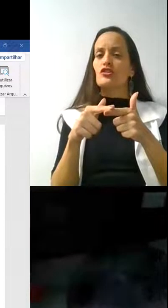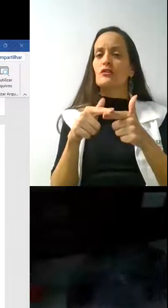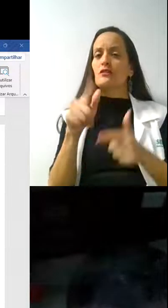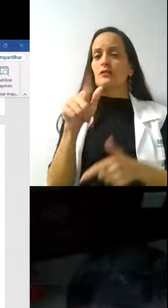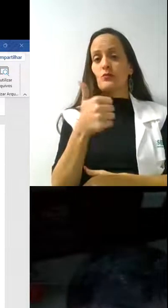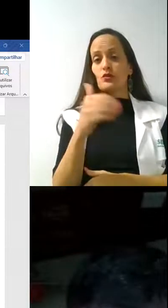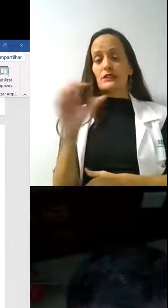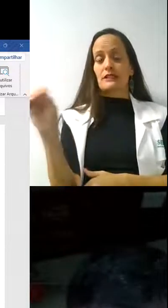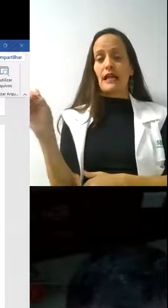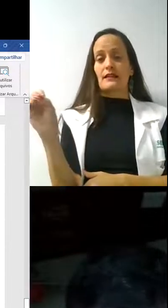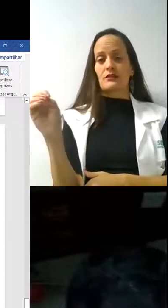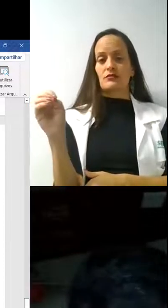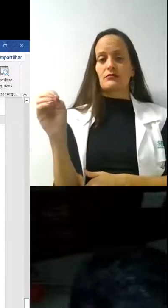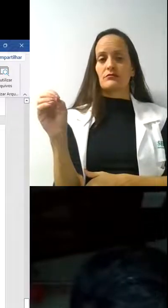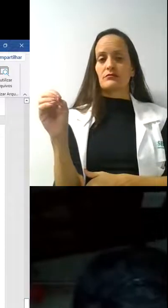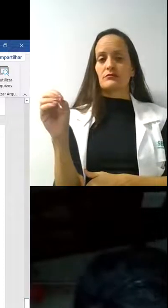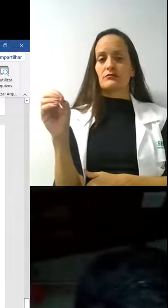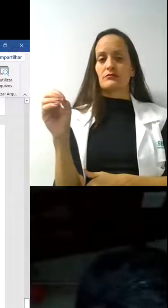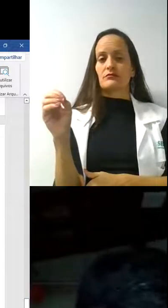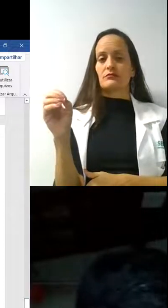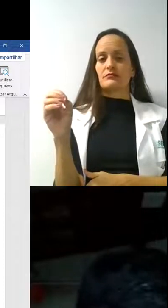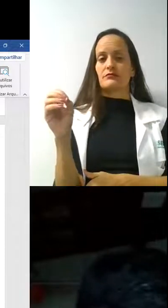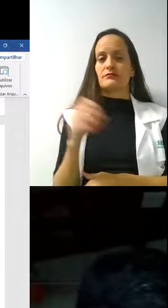100. Por quanto? 2,1.